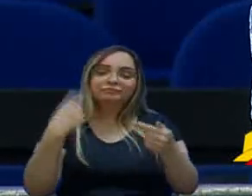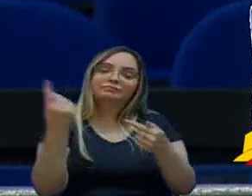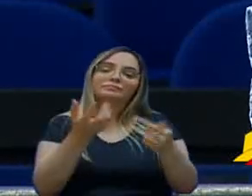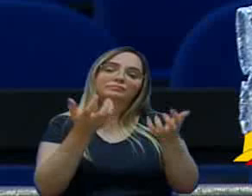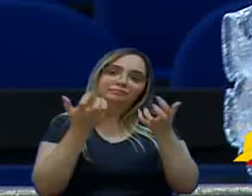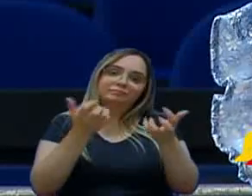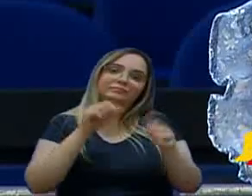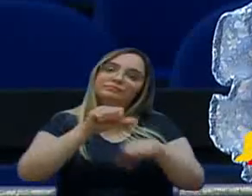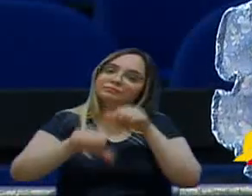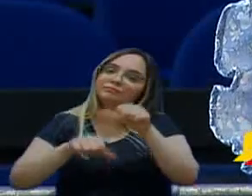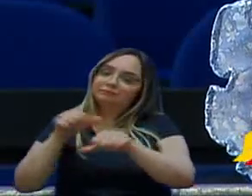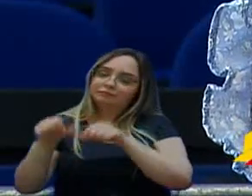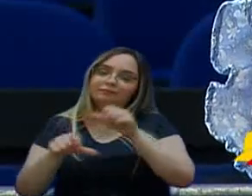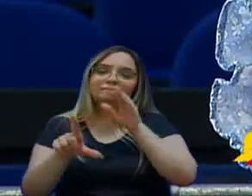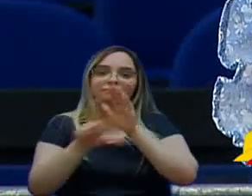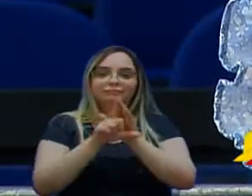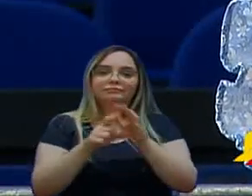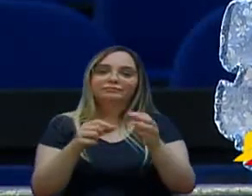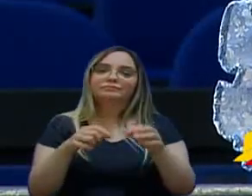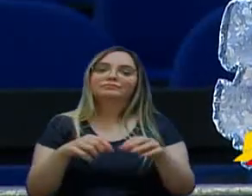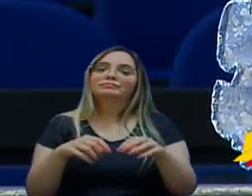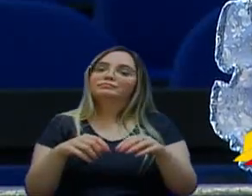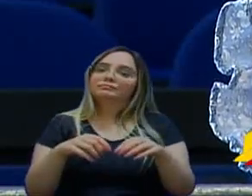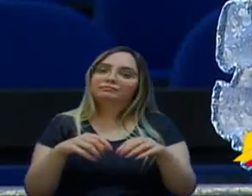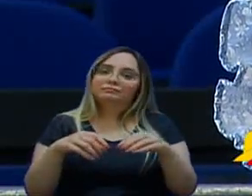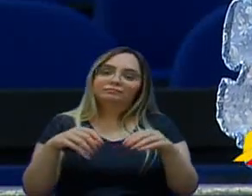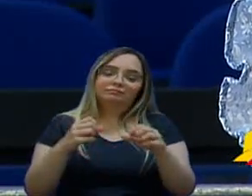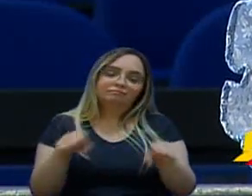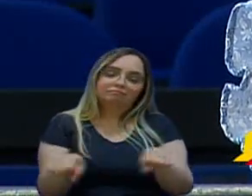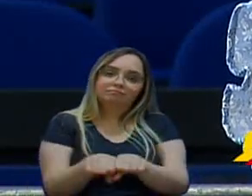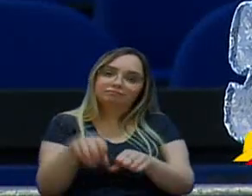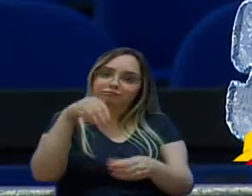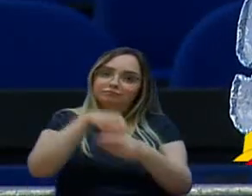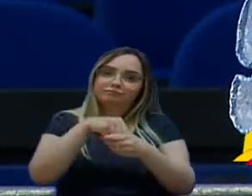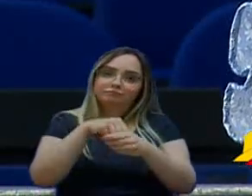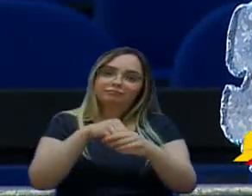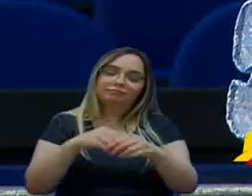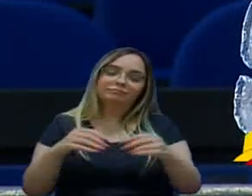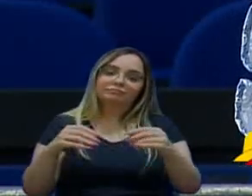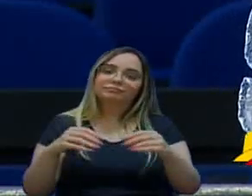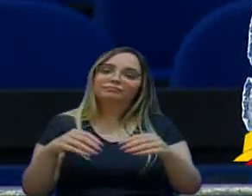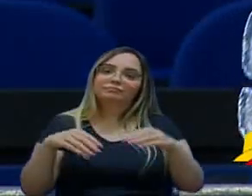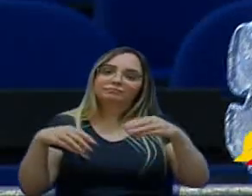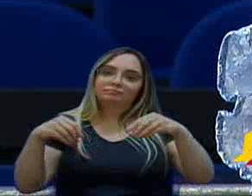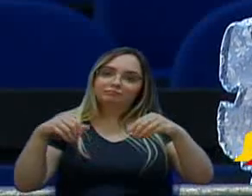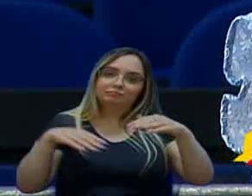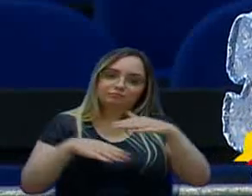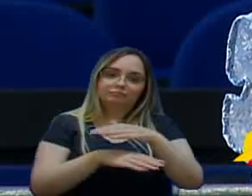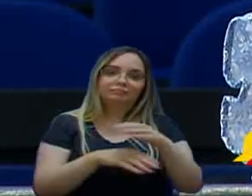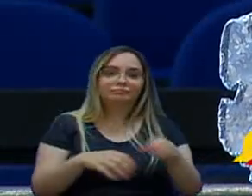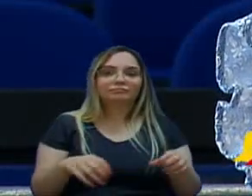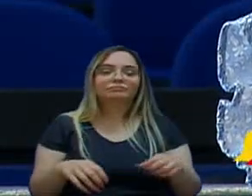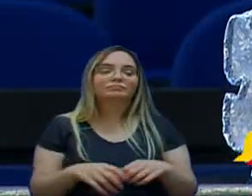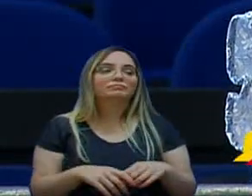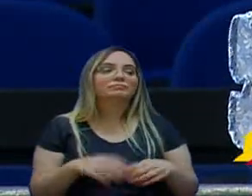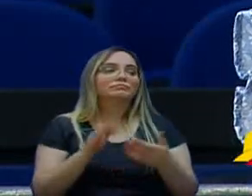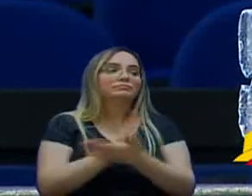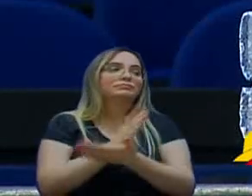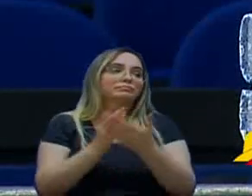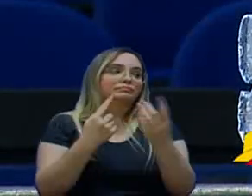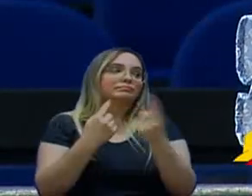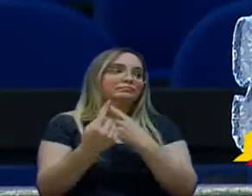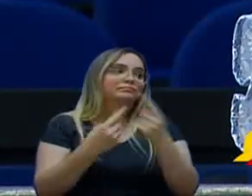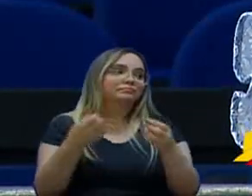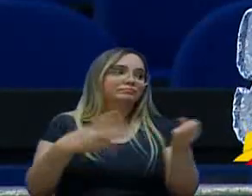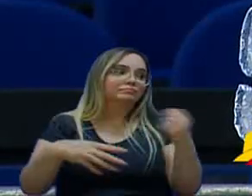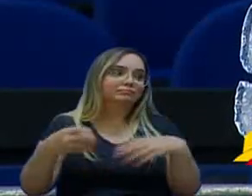vamos ter que começar a fazer cabeamento subterrâneo. Nos condomínios, nas avenidas, as avenidas novas, pelo nosso projeto